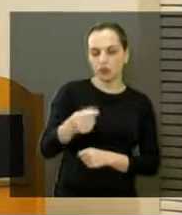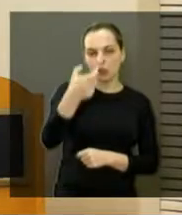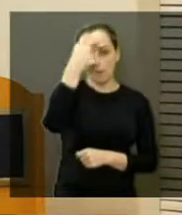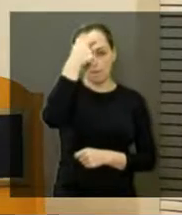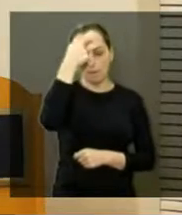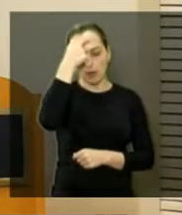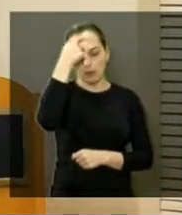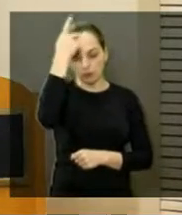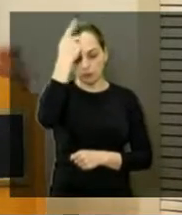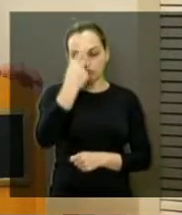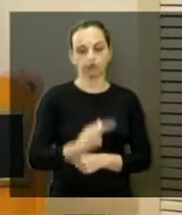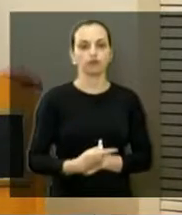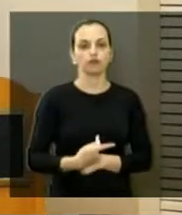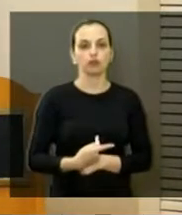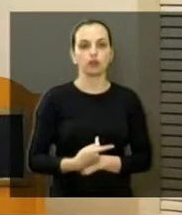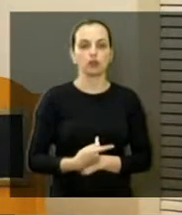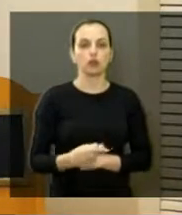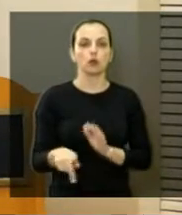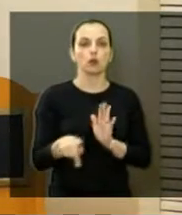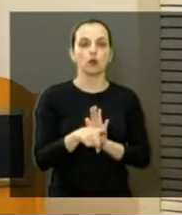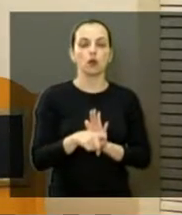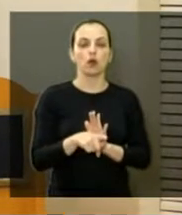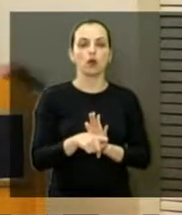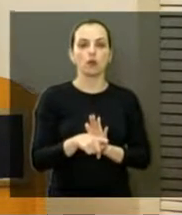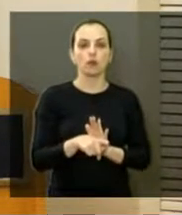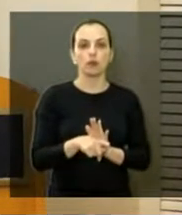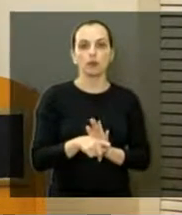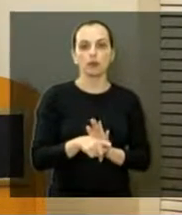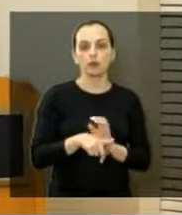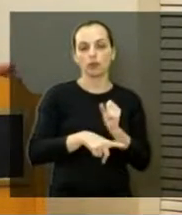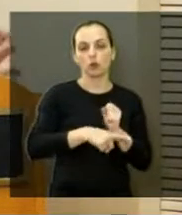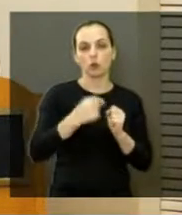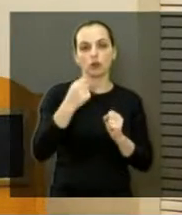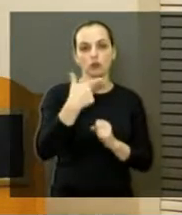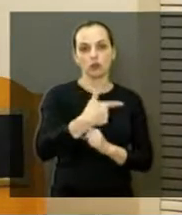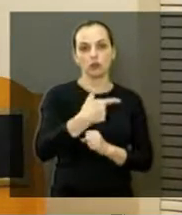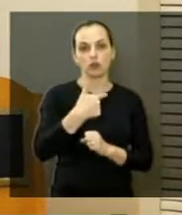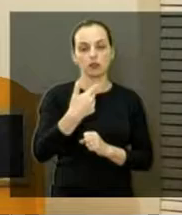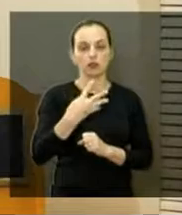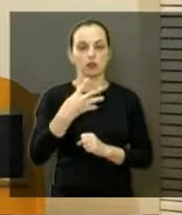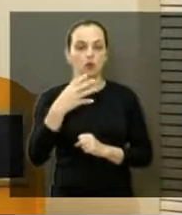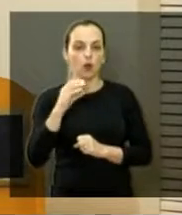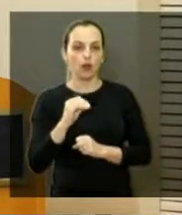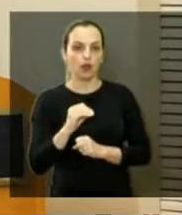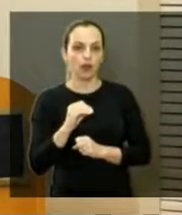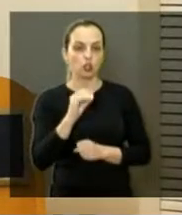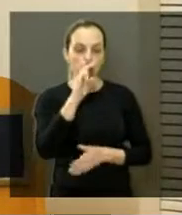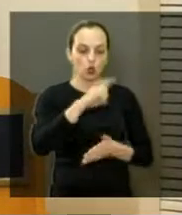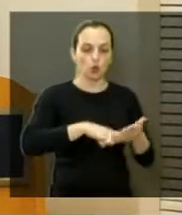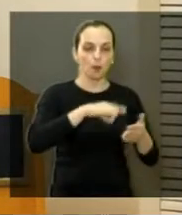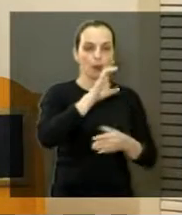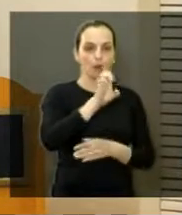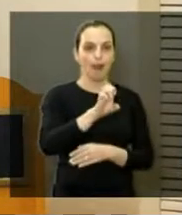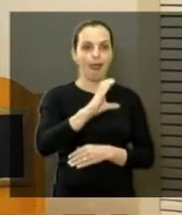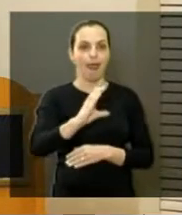humana. Né? O artigo 240 do ECO, do Estatuto da Criança e do Adolescente,